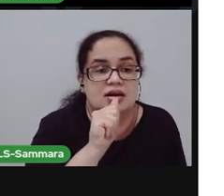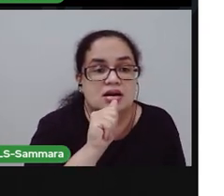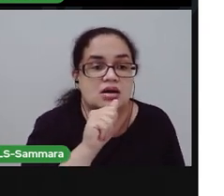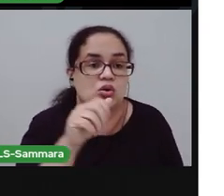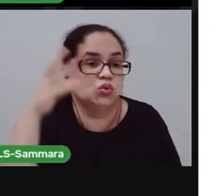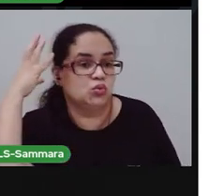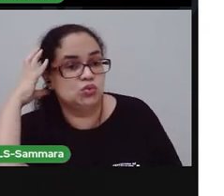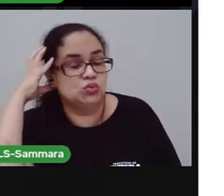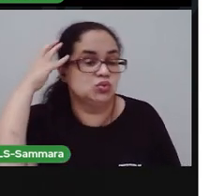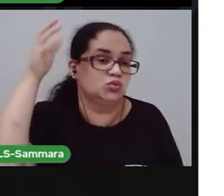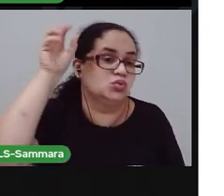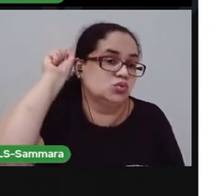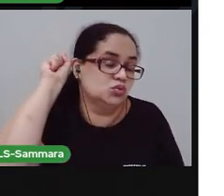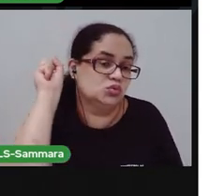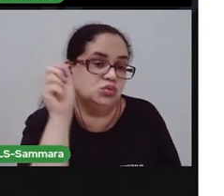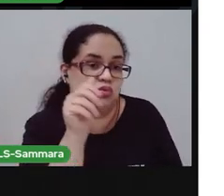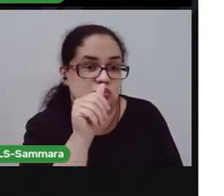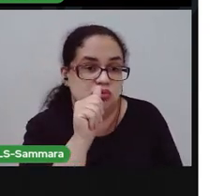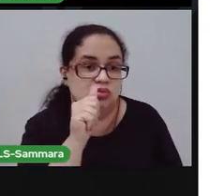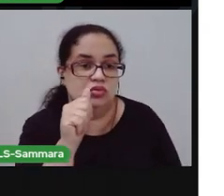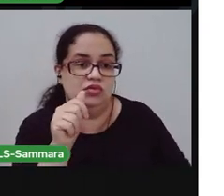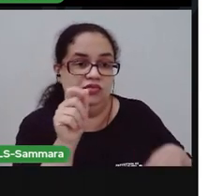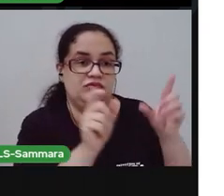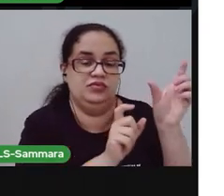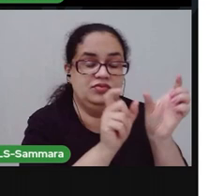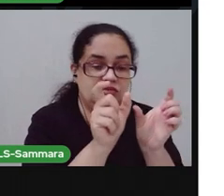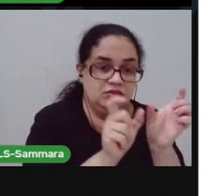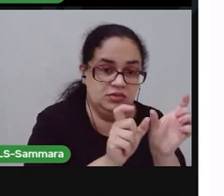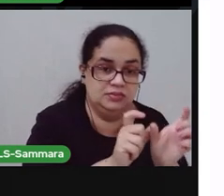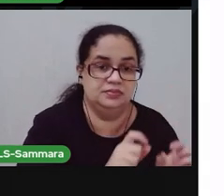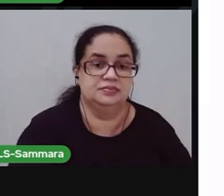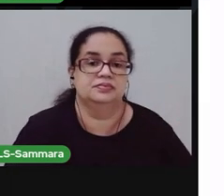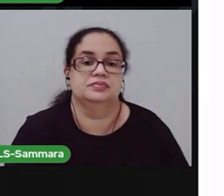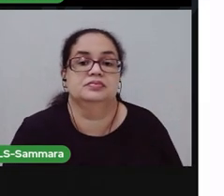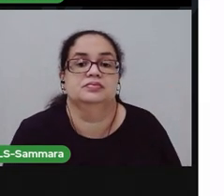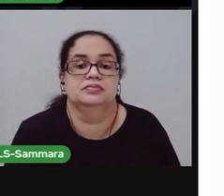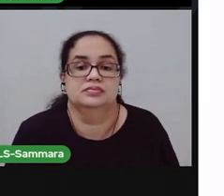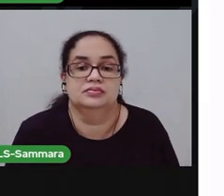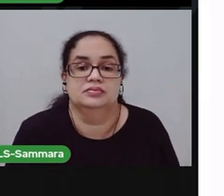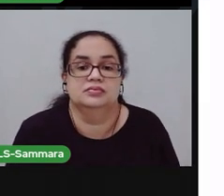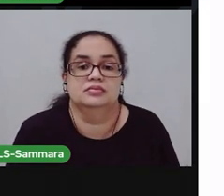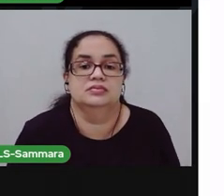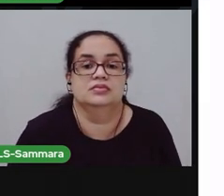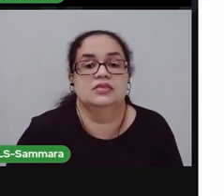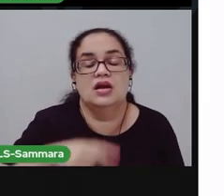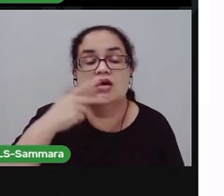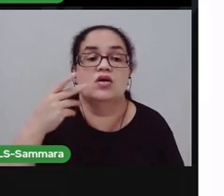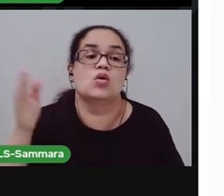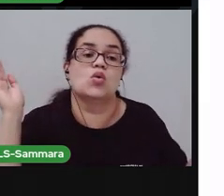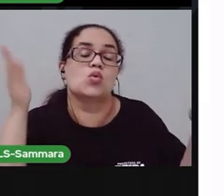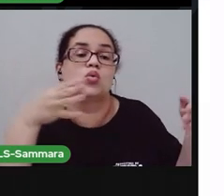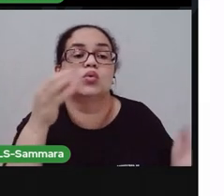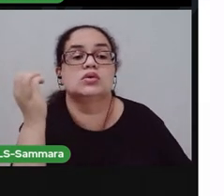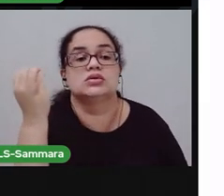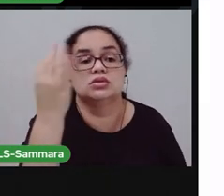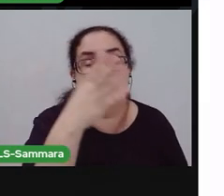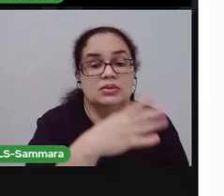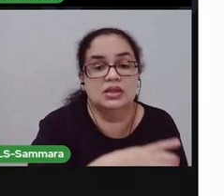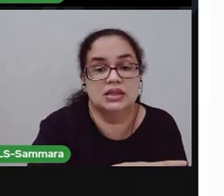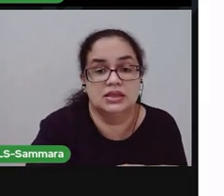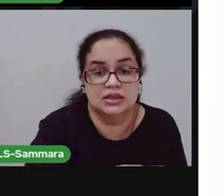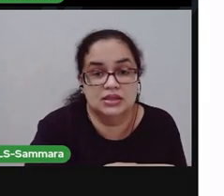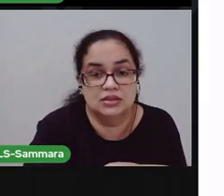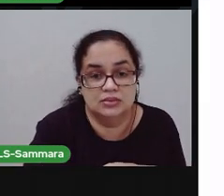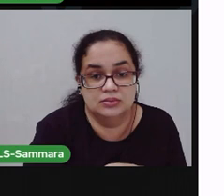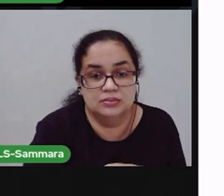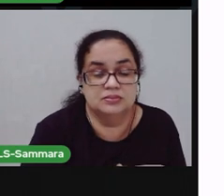A tá sendo um fonema aí nessa sílaba, né? Vamos ver agora quantas sílabas temos.